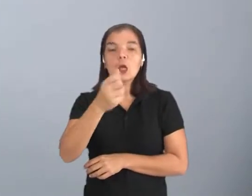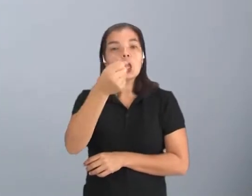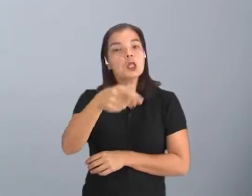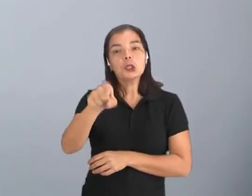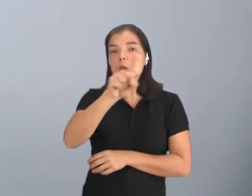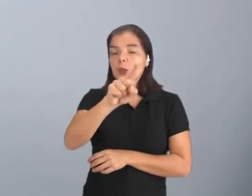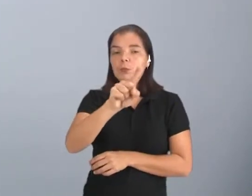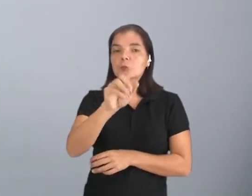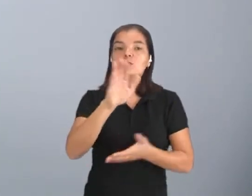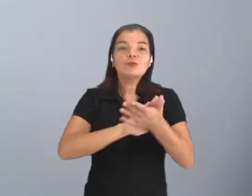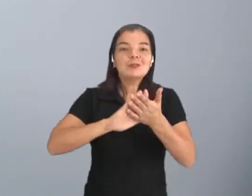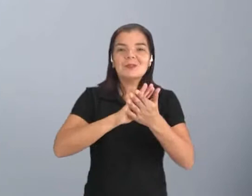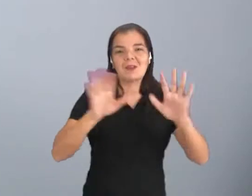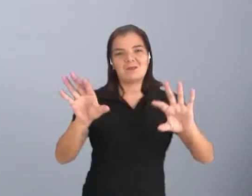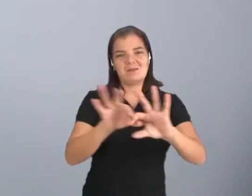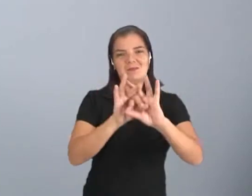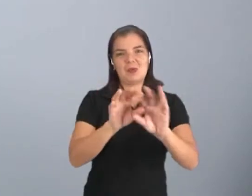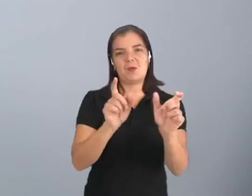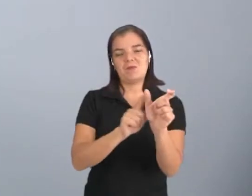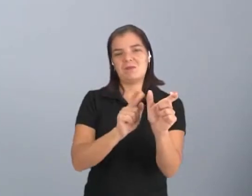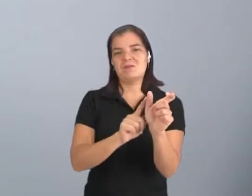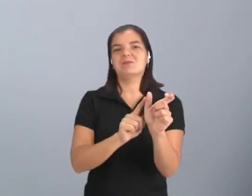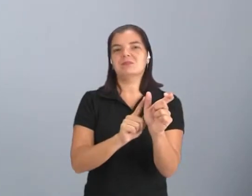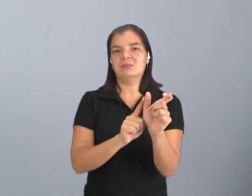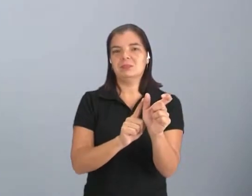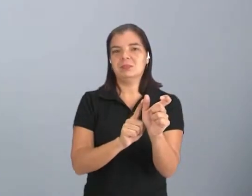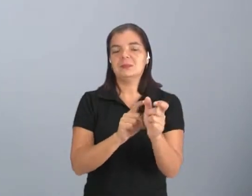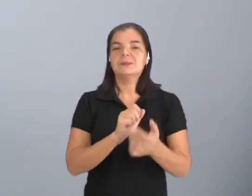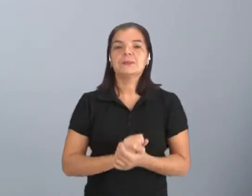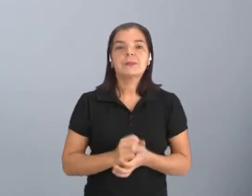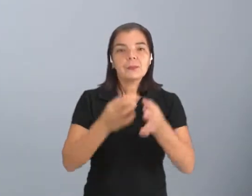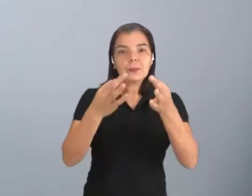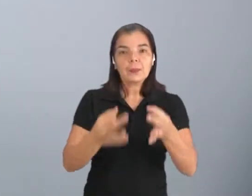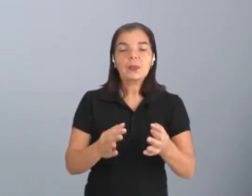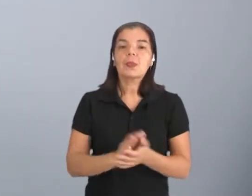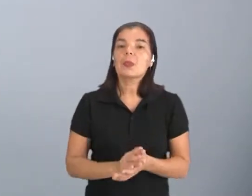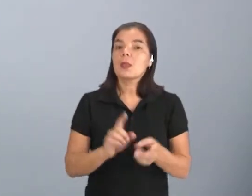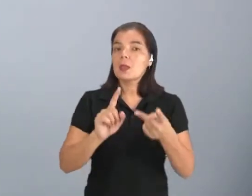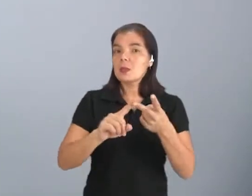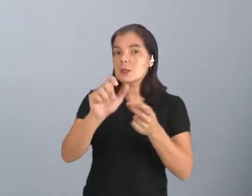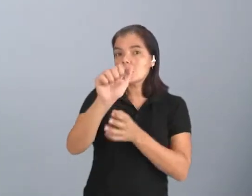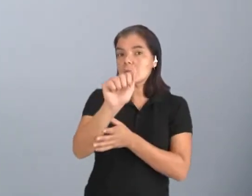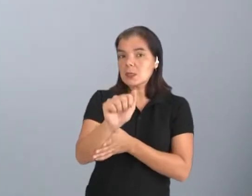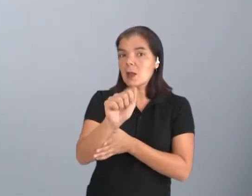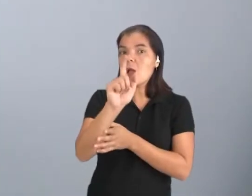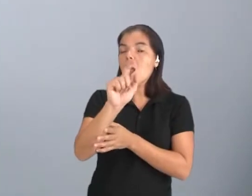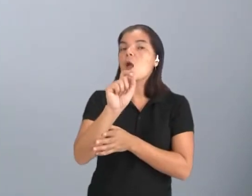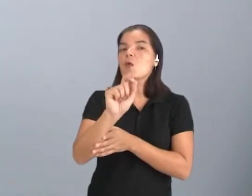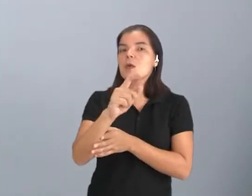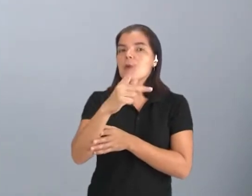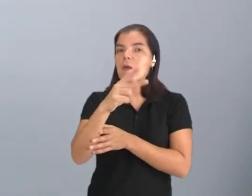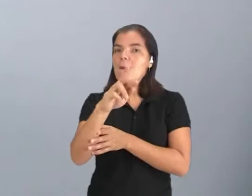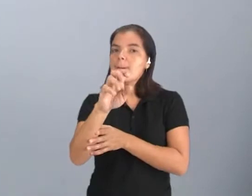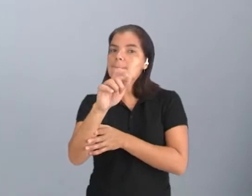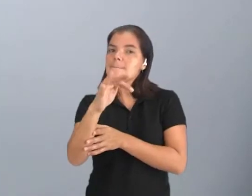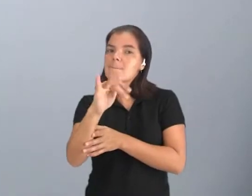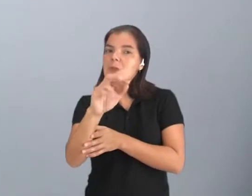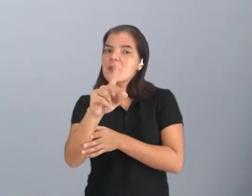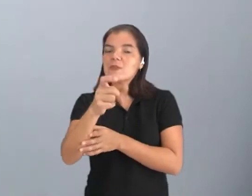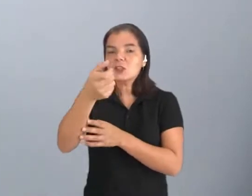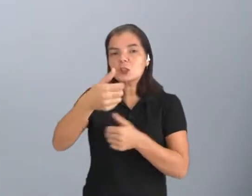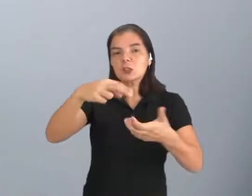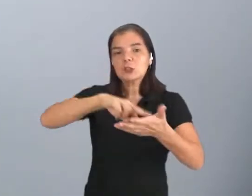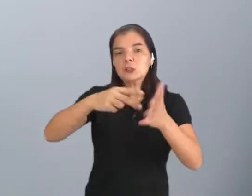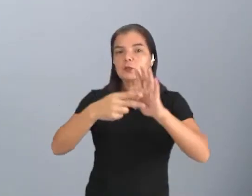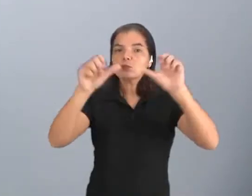uso de uma conjunção, uma palavrinha para ligar as duas, tá bom? Esse a é um prefixo e é um prefixo de